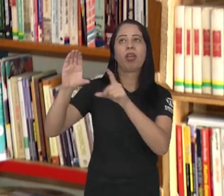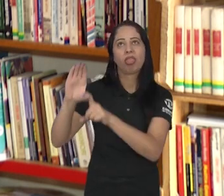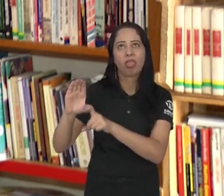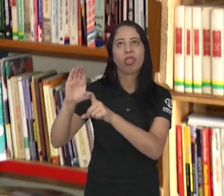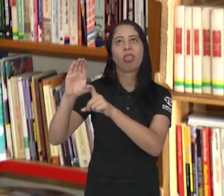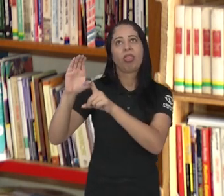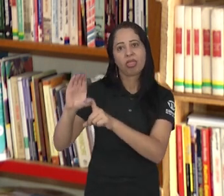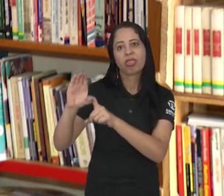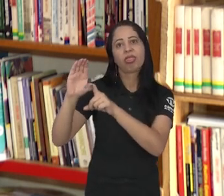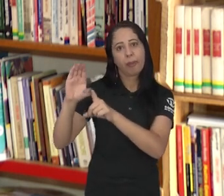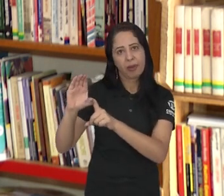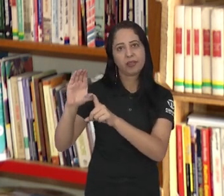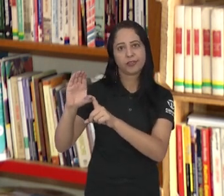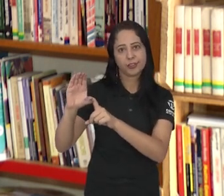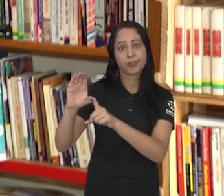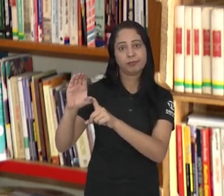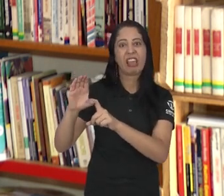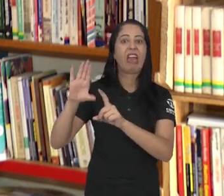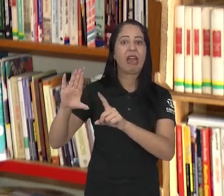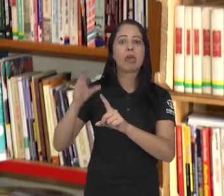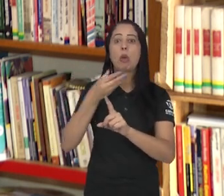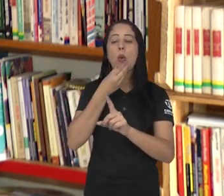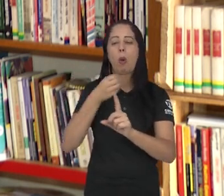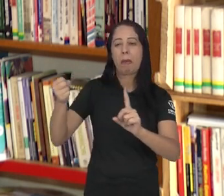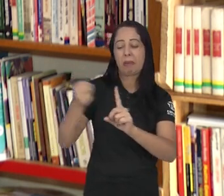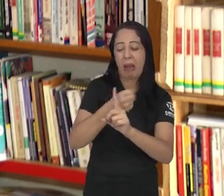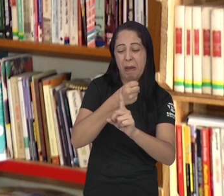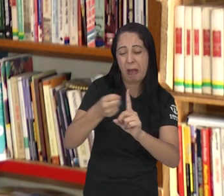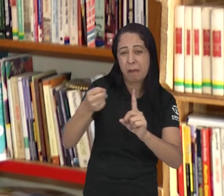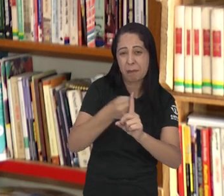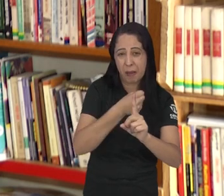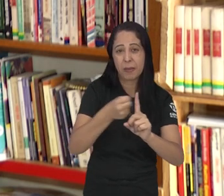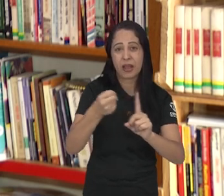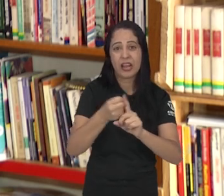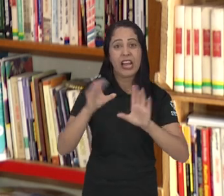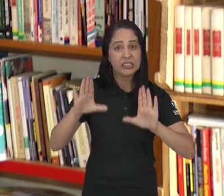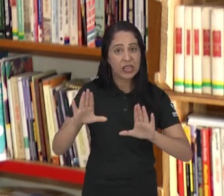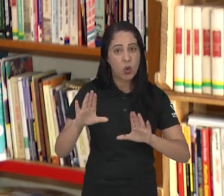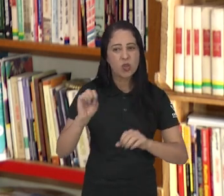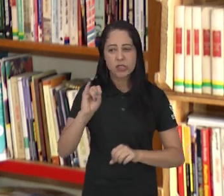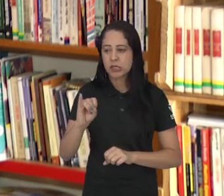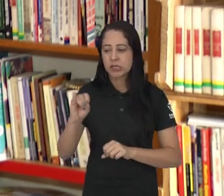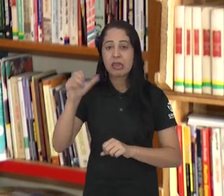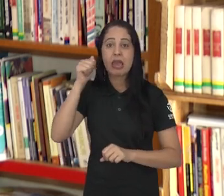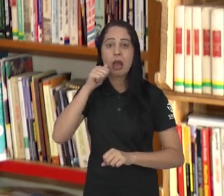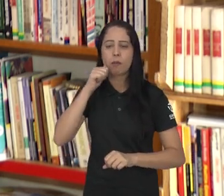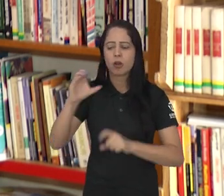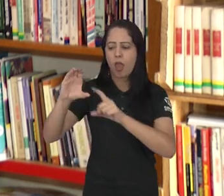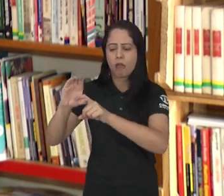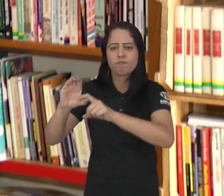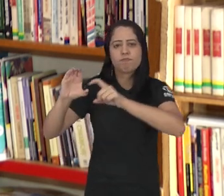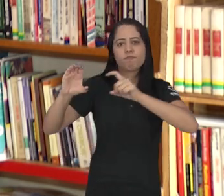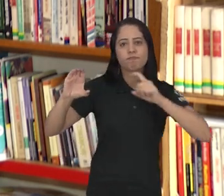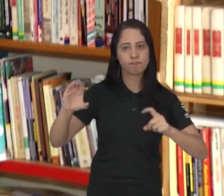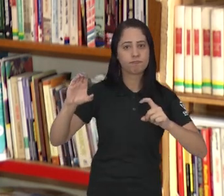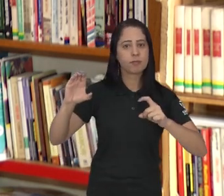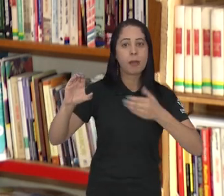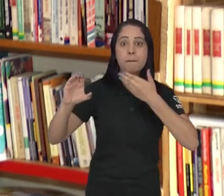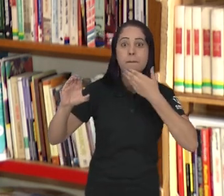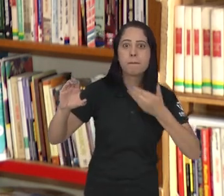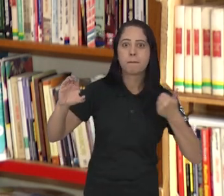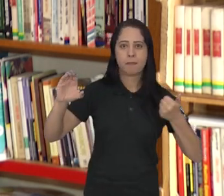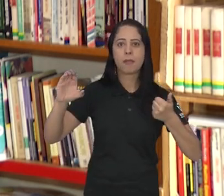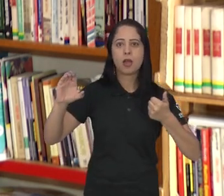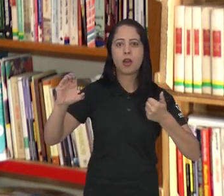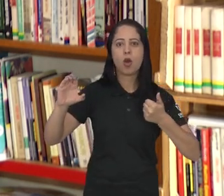no banheiro que na maioria das vezes é o agressor também então essa questão da dependência financeira ela é muito muito presente e ter políticas